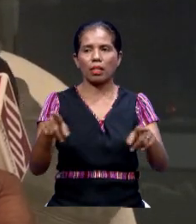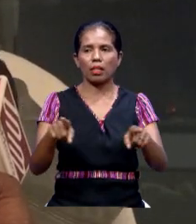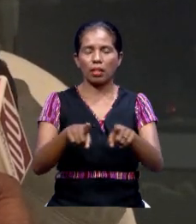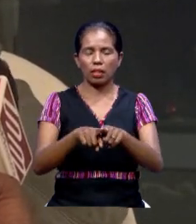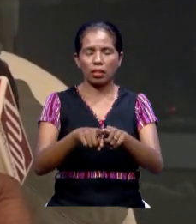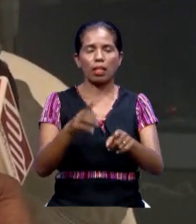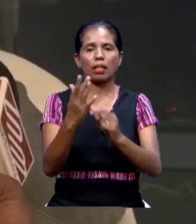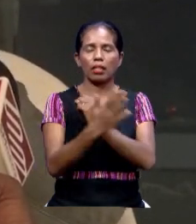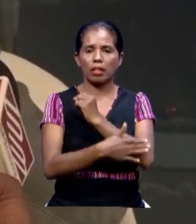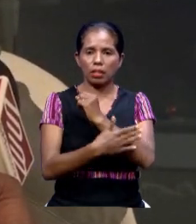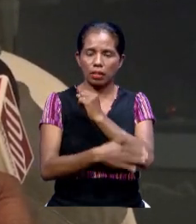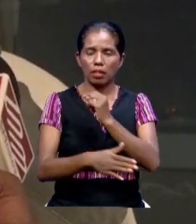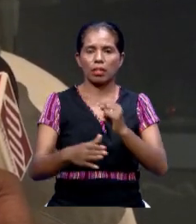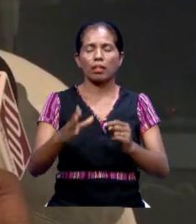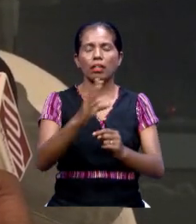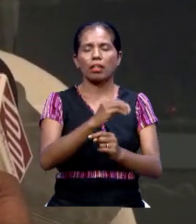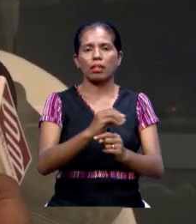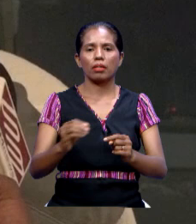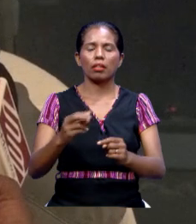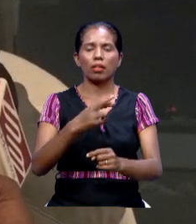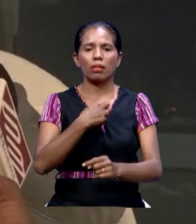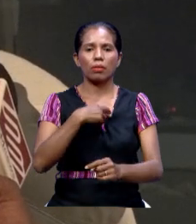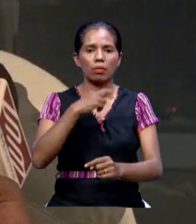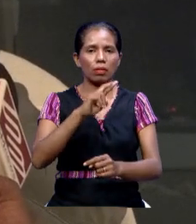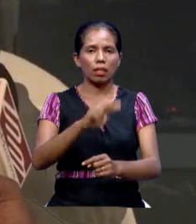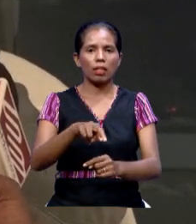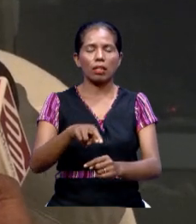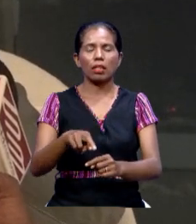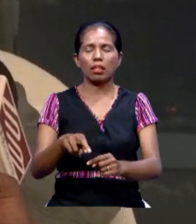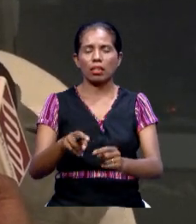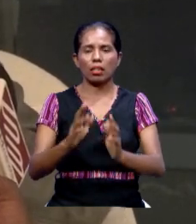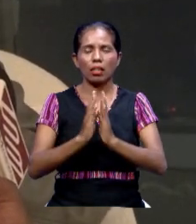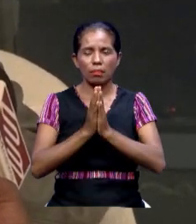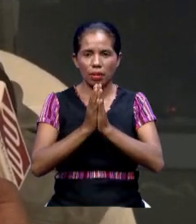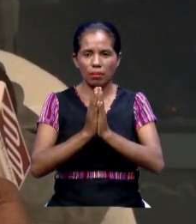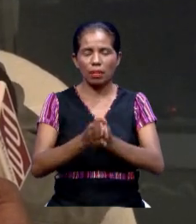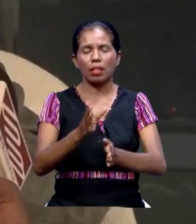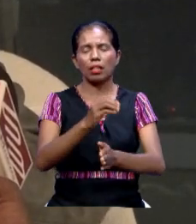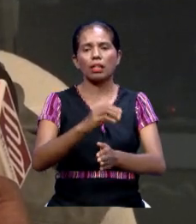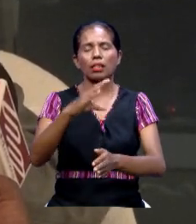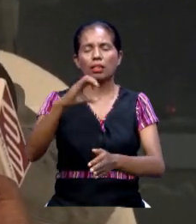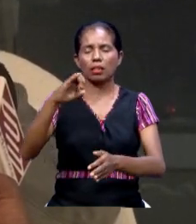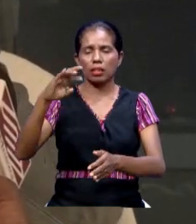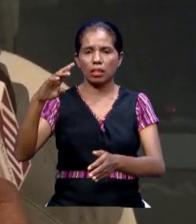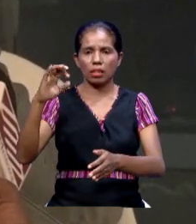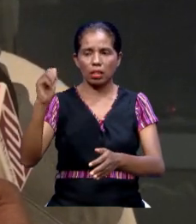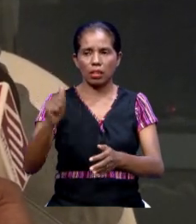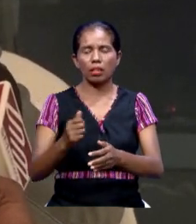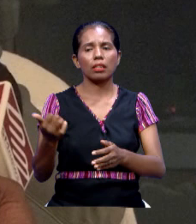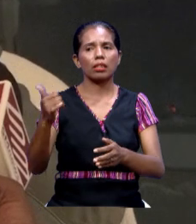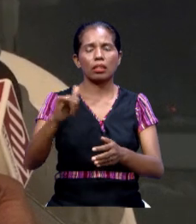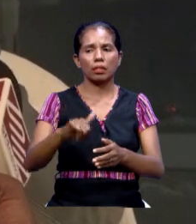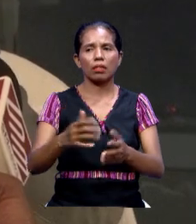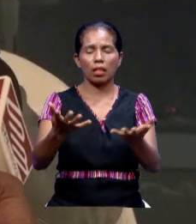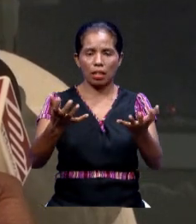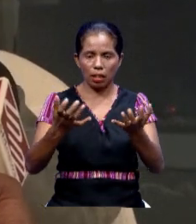Myanmar, nessa Ucrânia, Afeganistão, na Fátima, Síria, Líbia, etc. Síria gosta, a